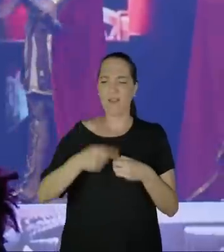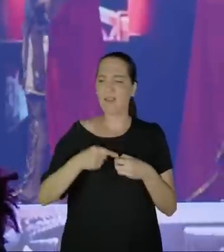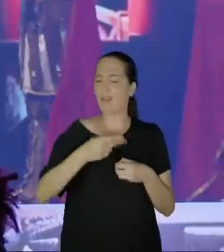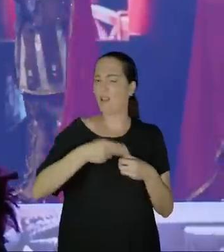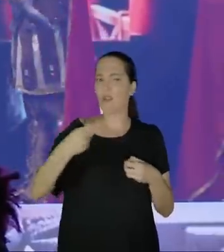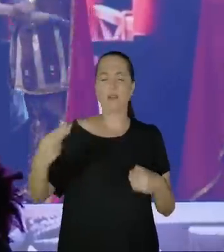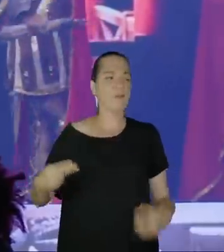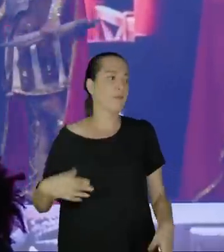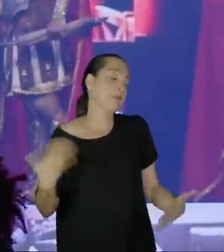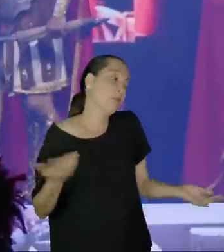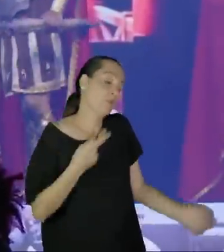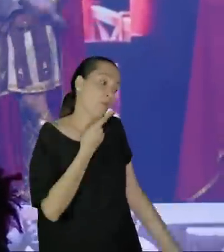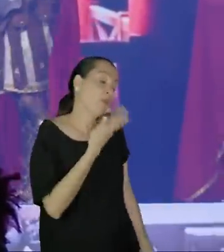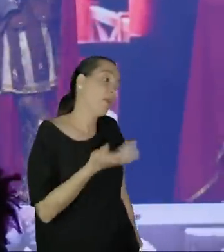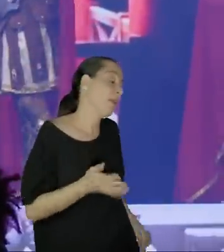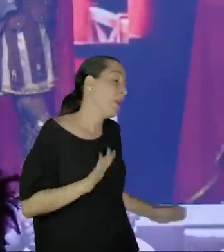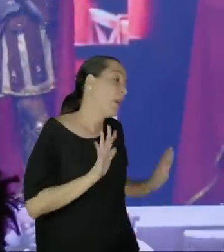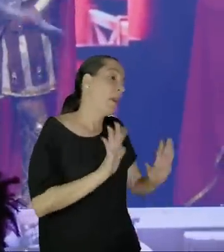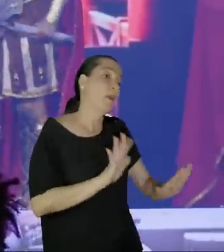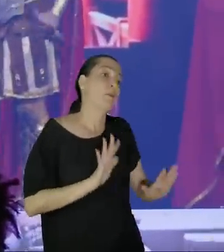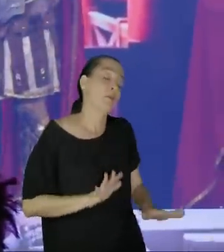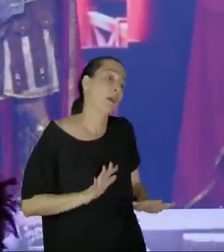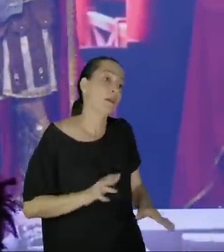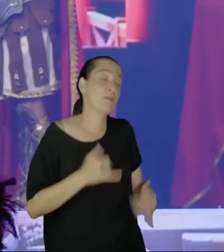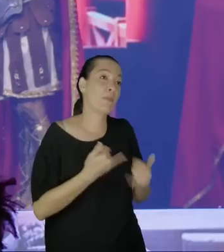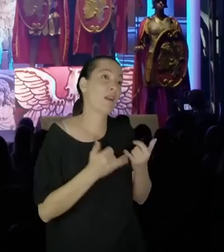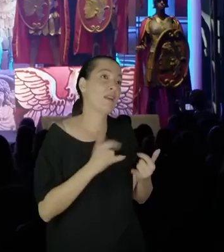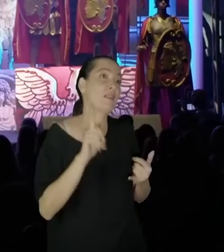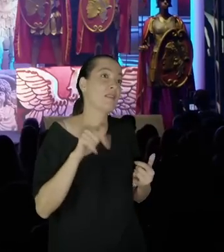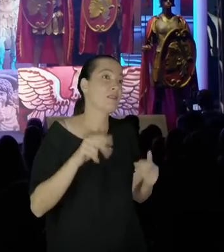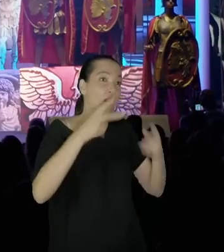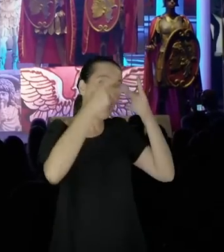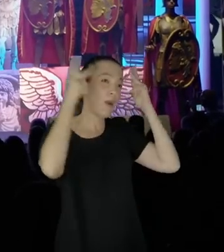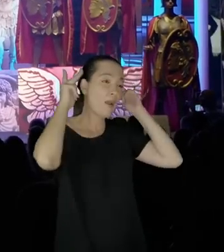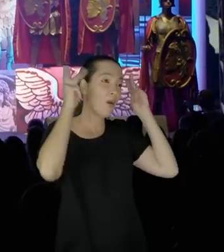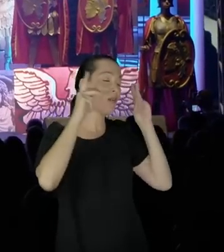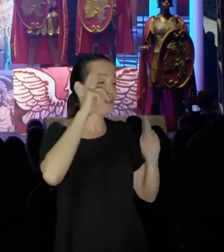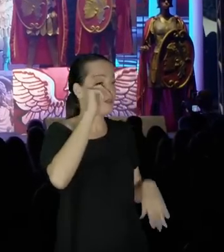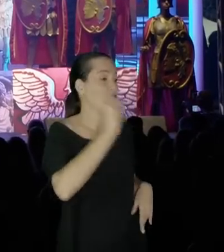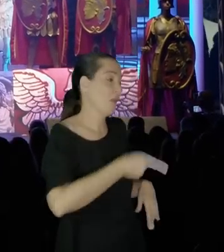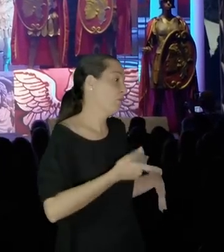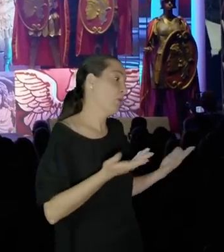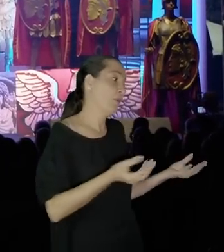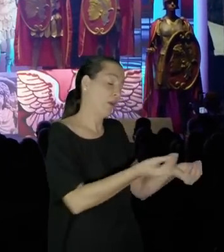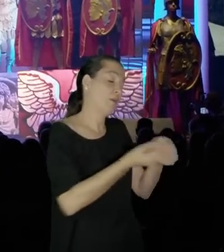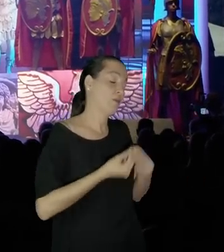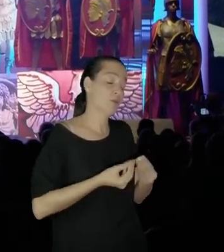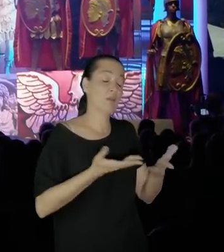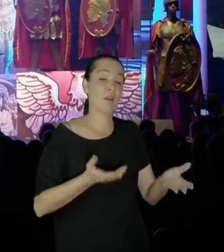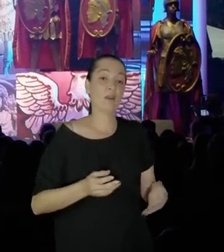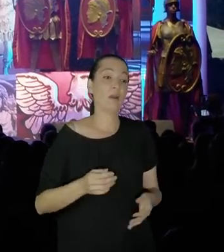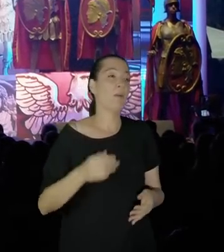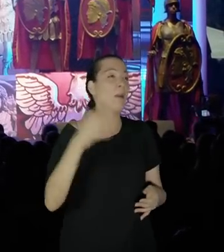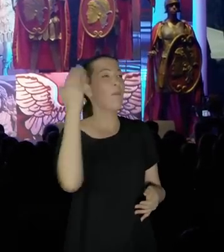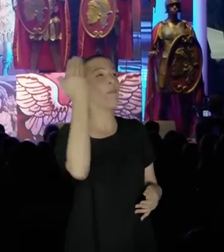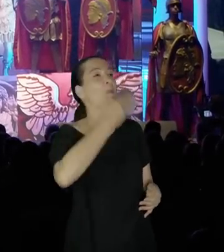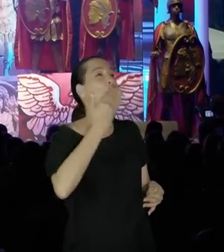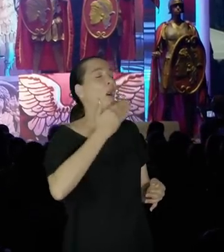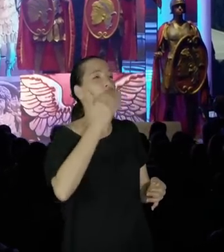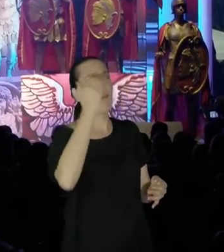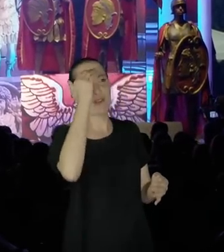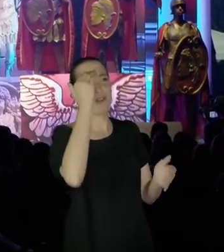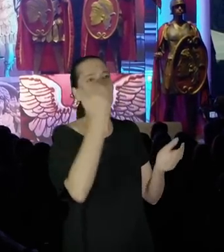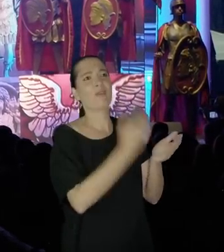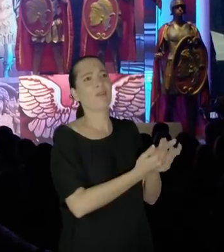Eu disse só a eles, mas afirma que foi o próprio Herodes Antipas que nos envia como prova de lealdade ao Império